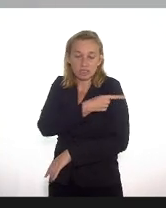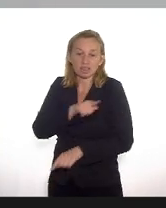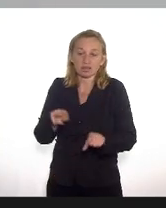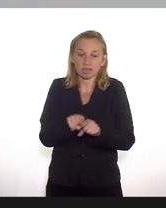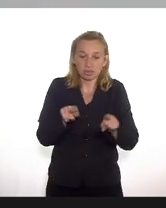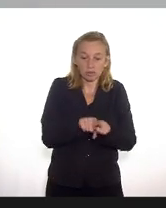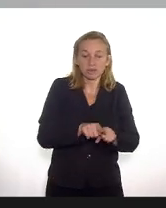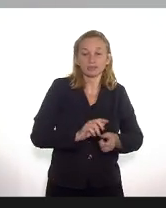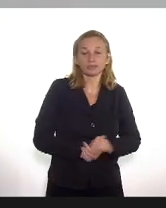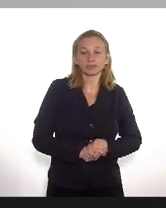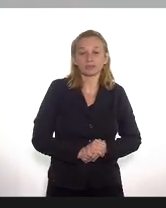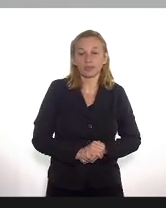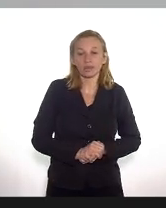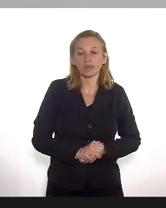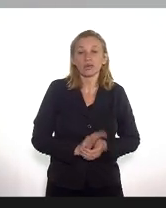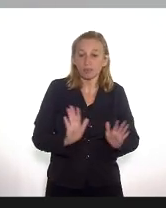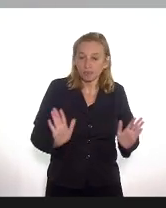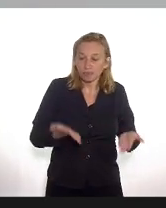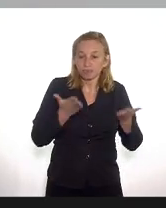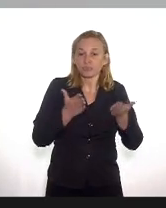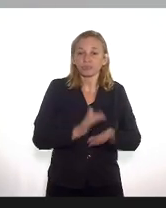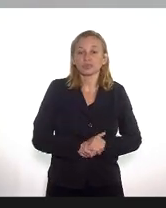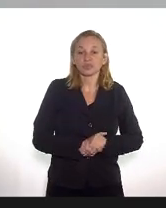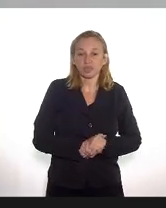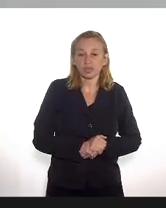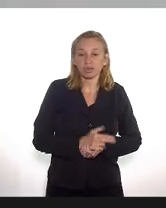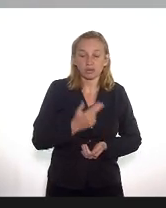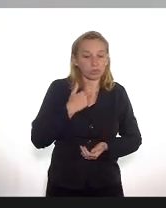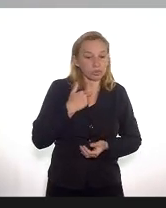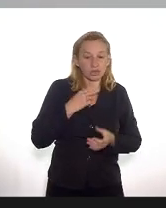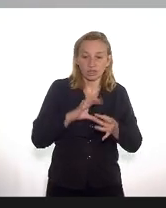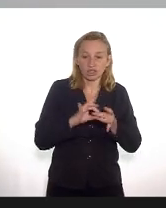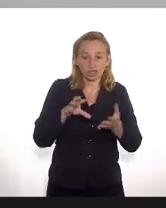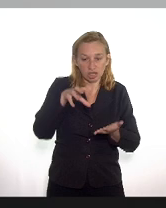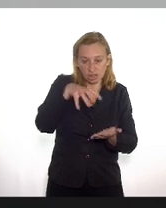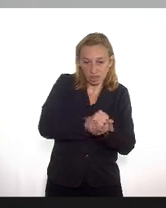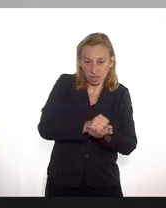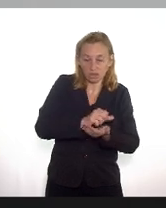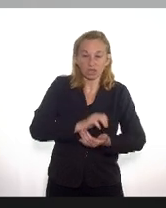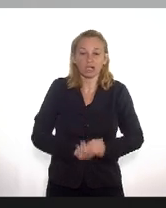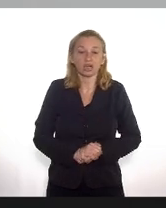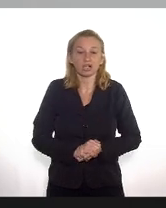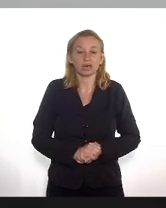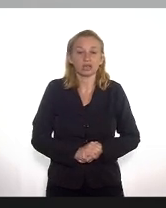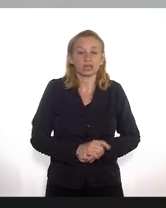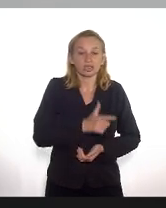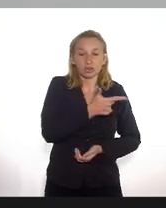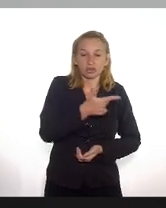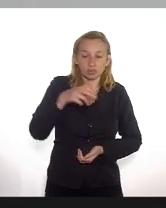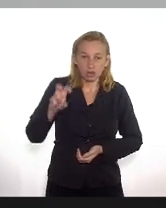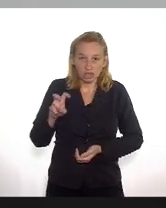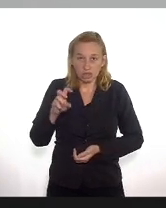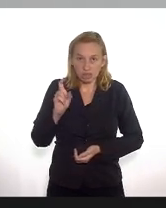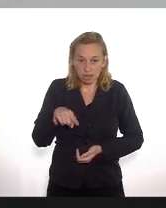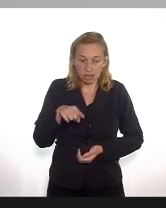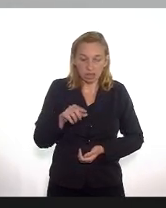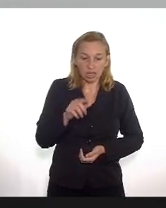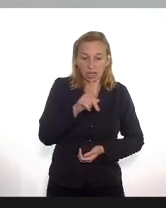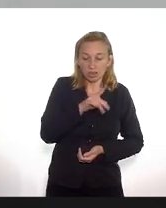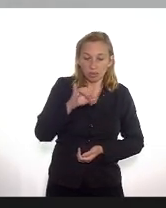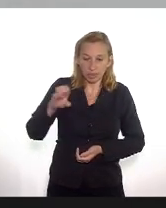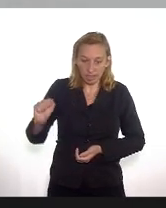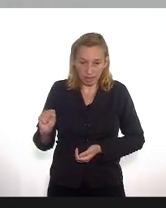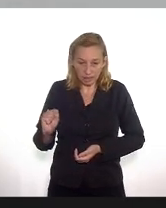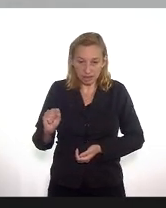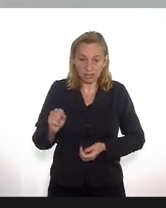da educação. Saudar essa iniciativa, não poderia deixar de fazer esse registro. Então, desde 2015, né, a DOPEAD ela